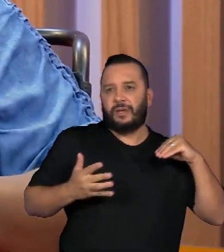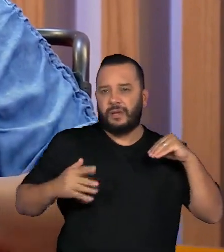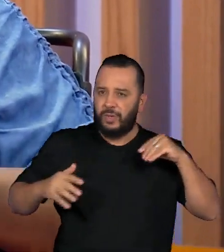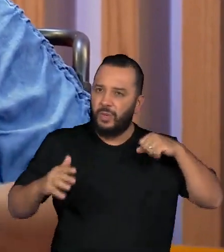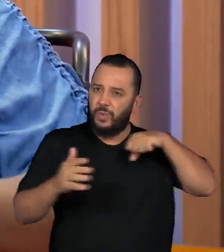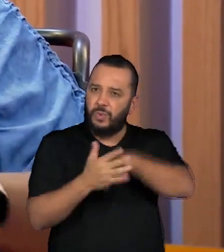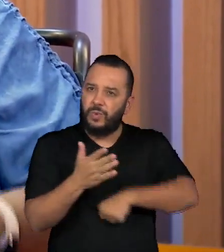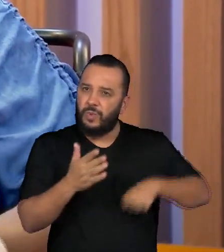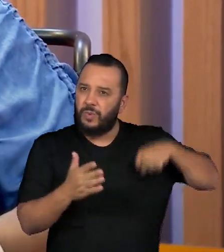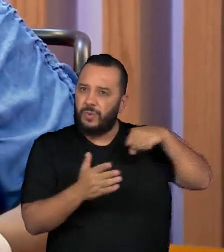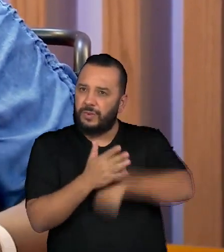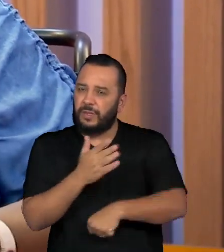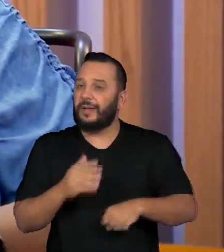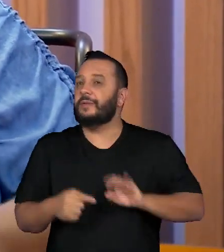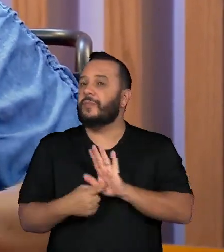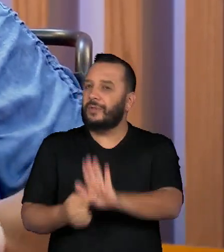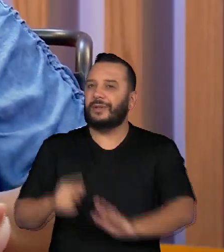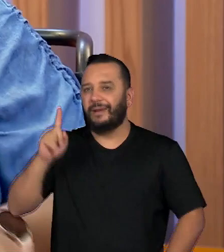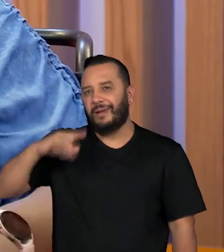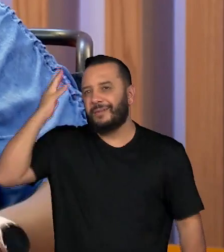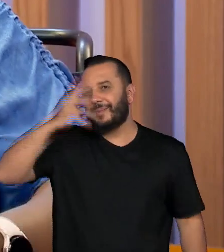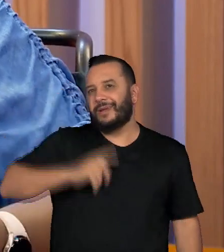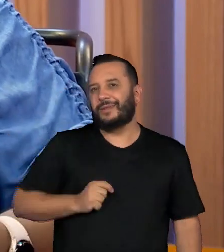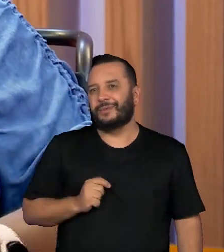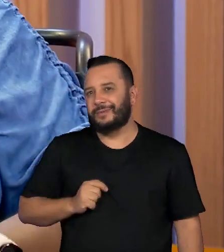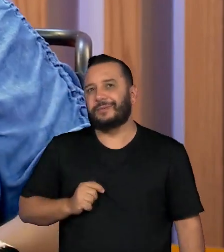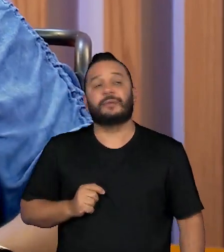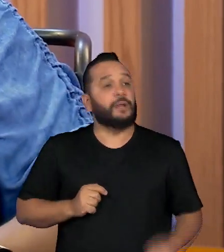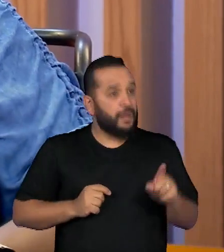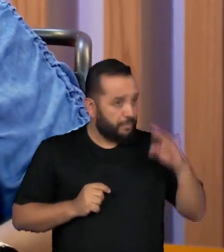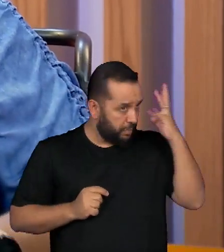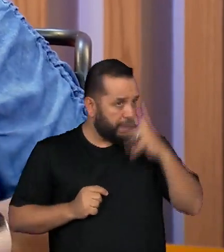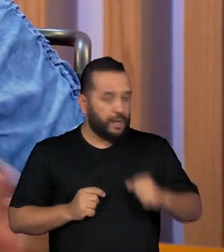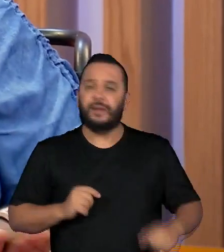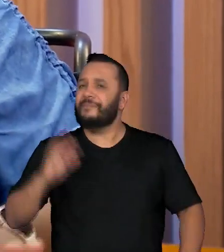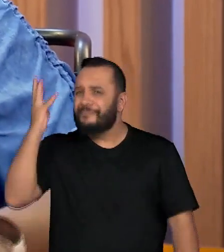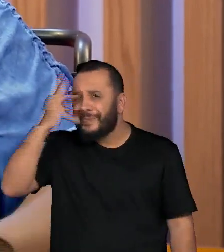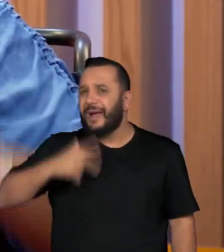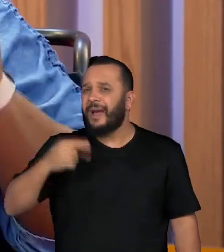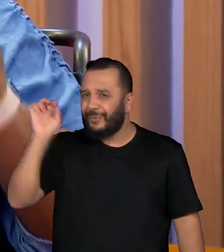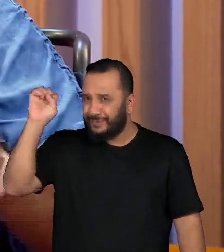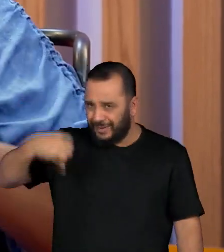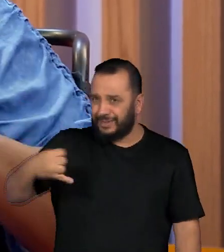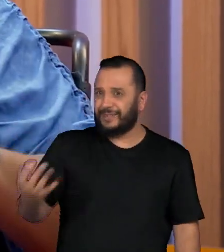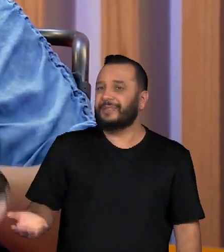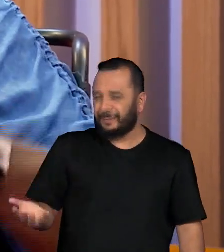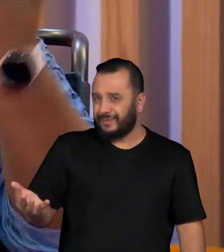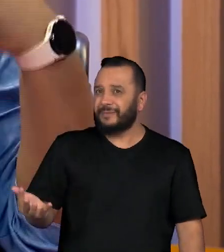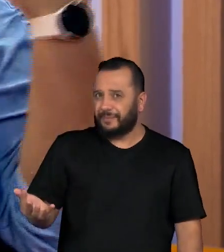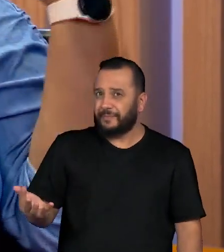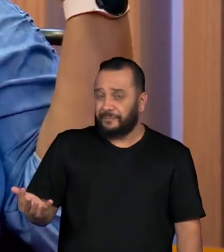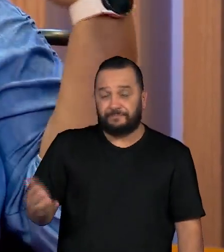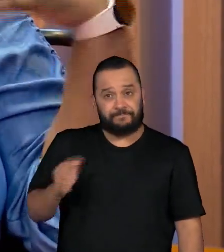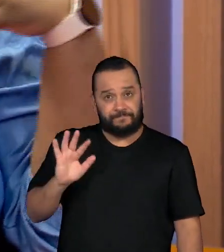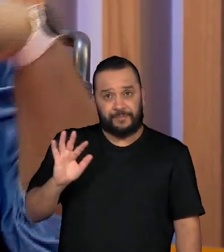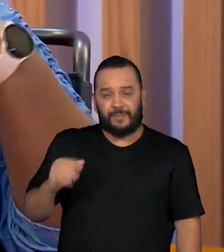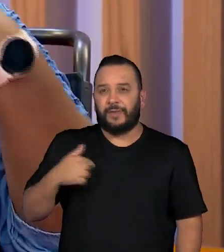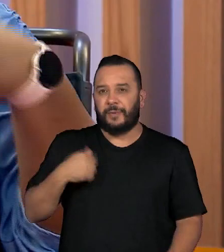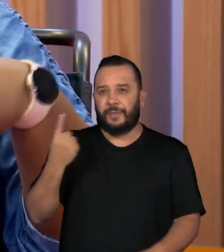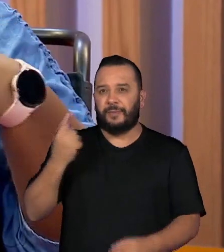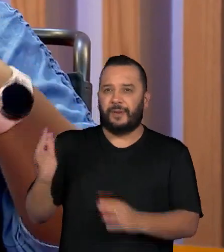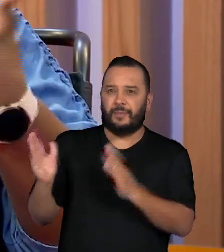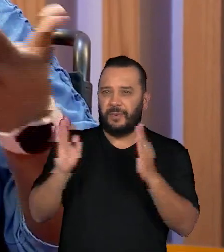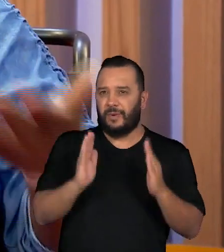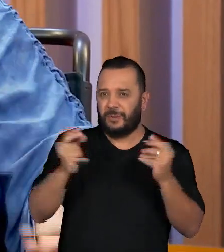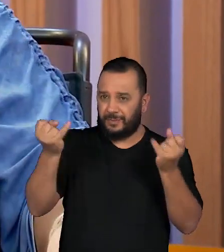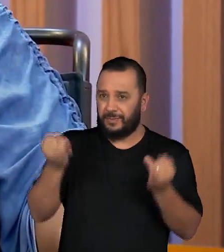possa mostrar que isso é belo. Né? E é Sobretudo, muito belo. Muito belo, muito belo. E no primeiro bloco a gente